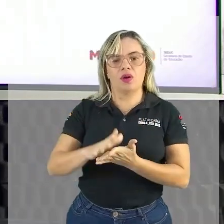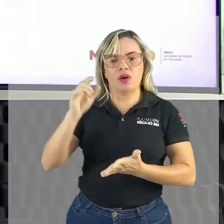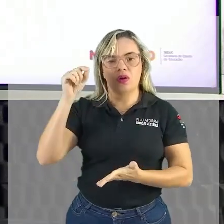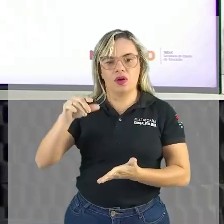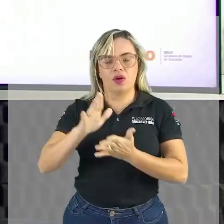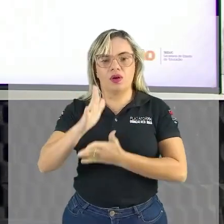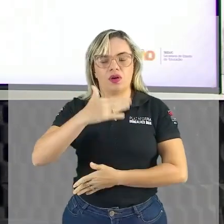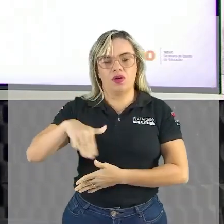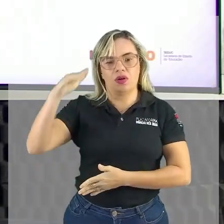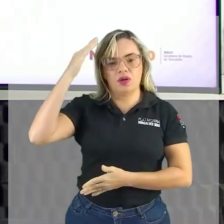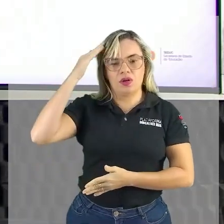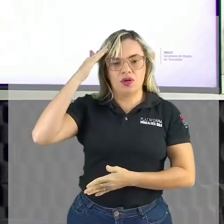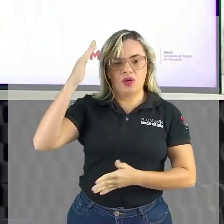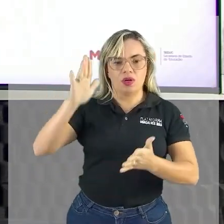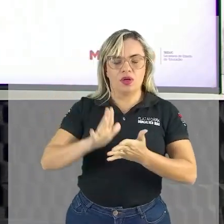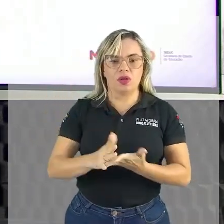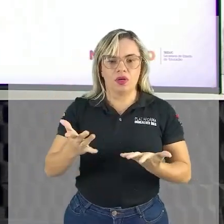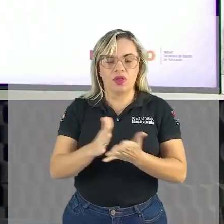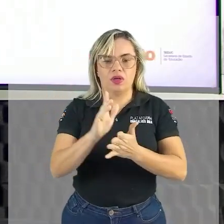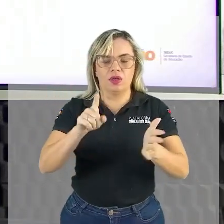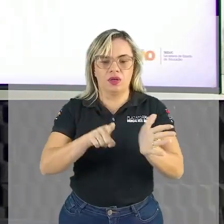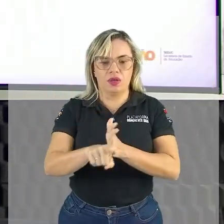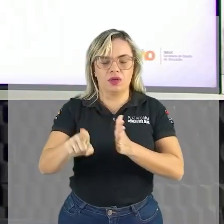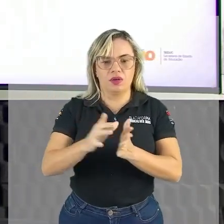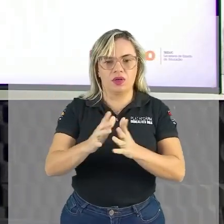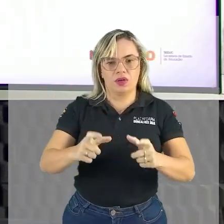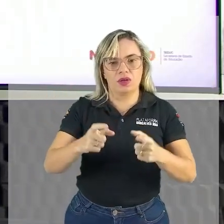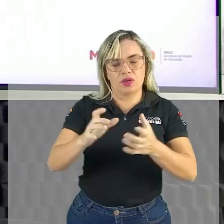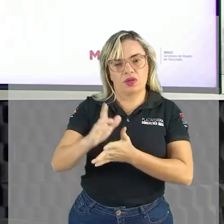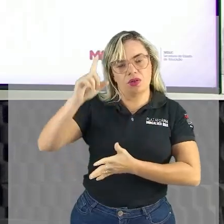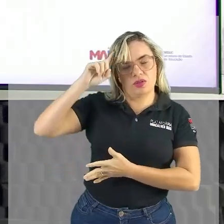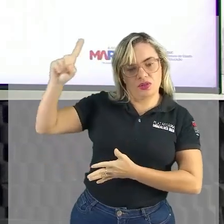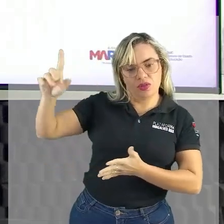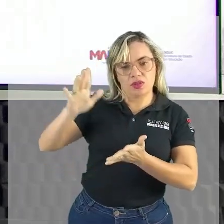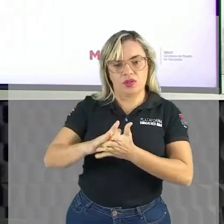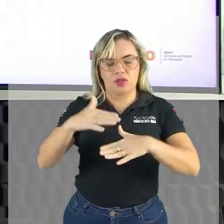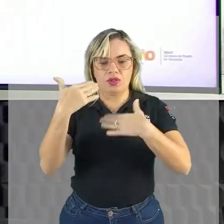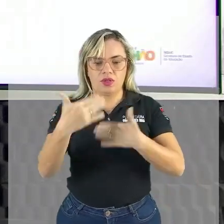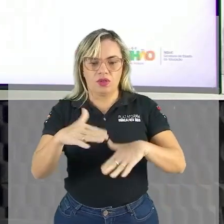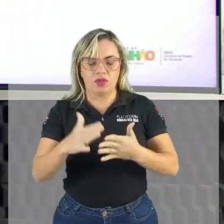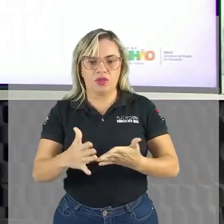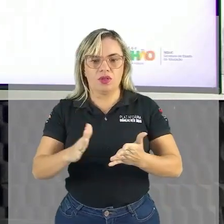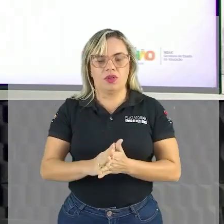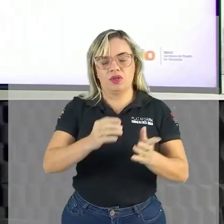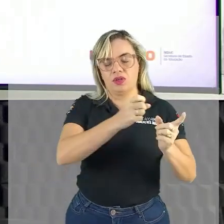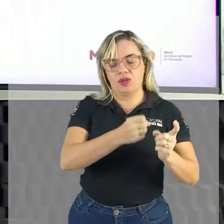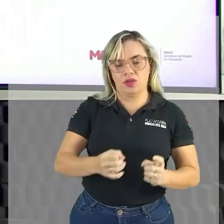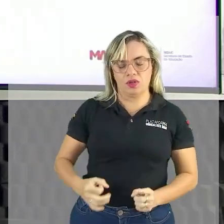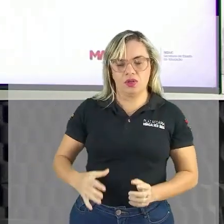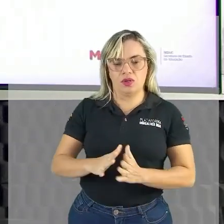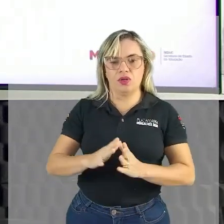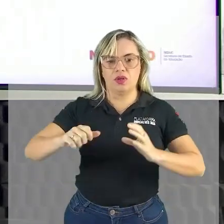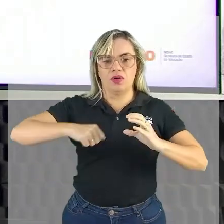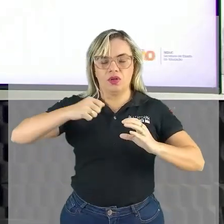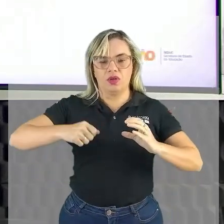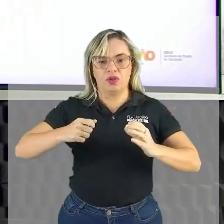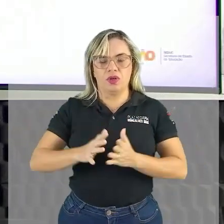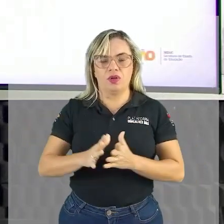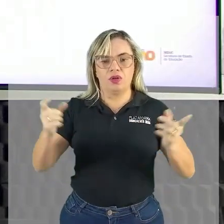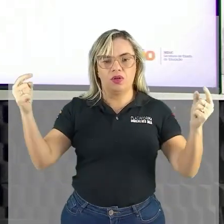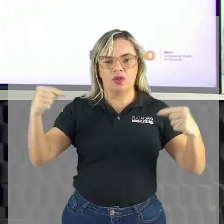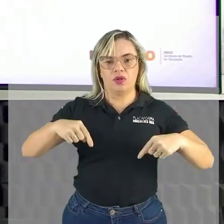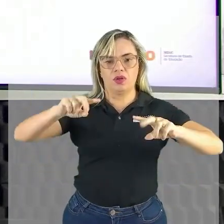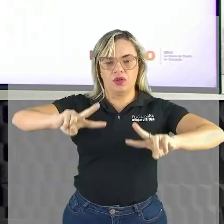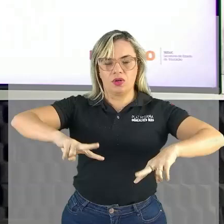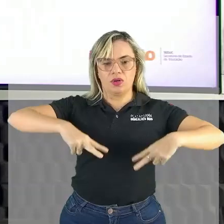encontrar naquele dia. Uma coisa muito top também, gente, é que aqui na descrição desse vídeo você tem um link e